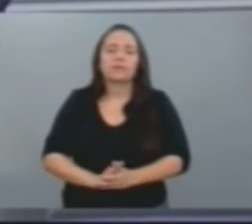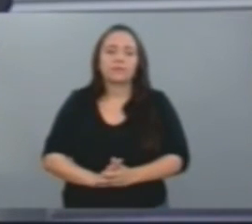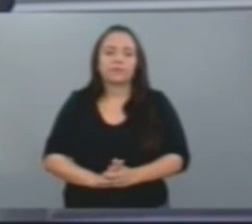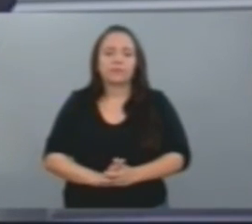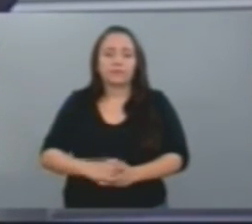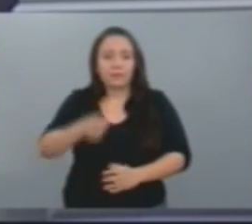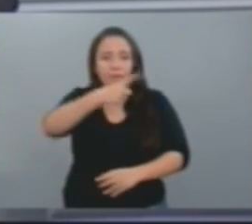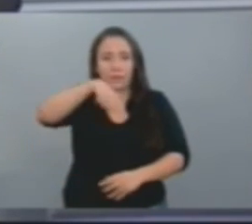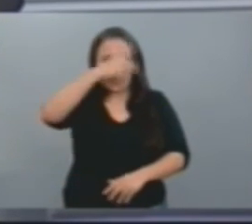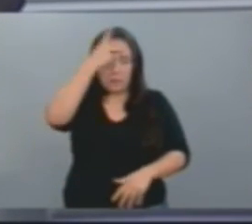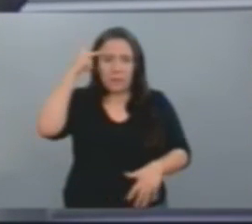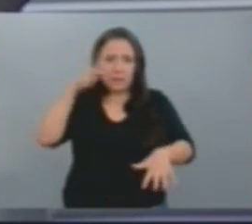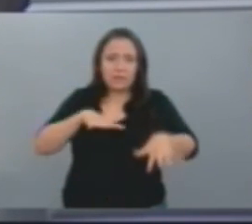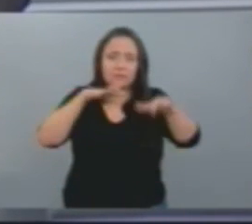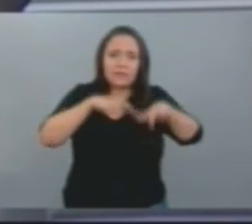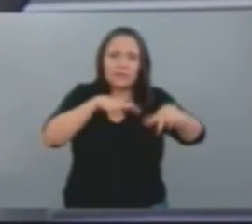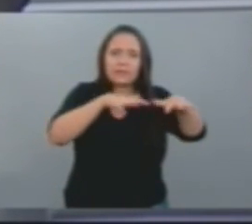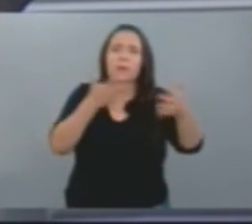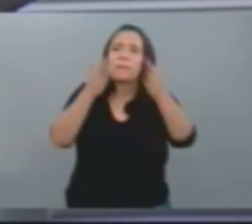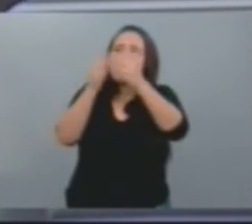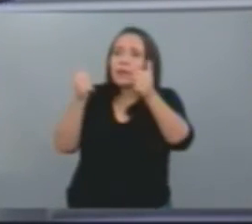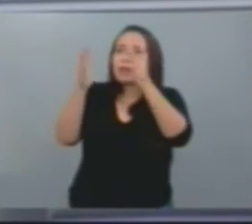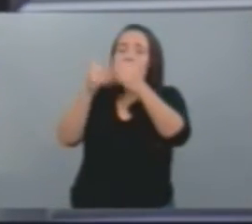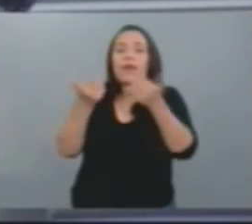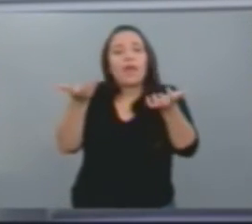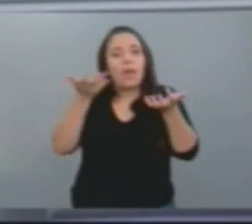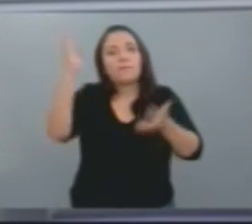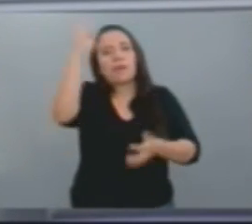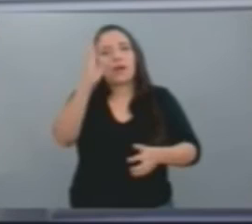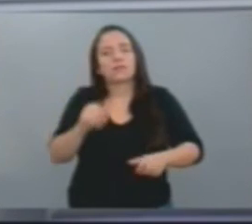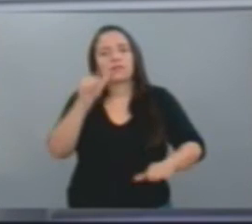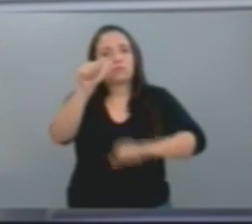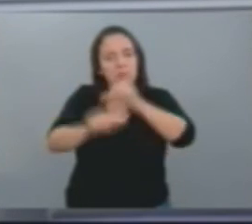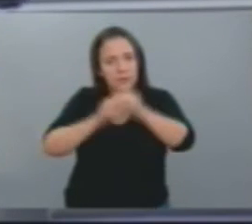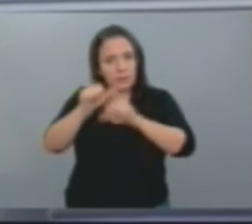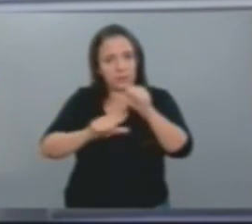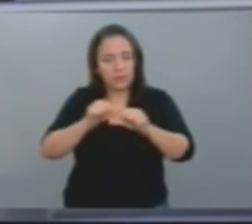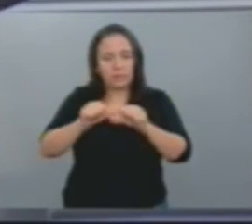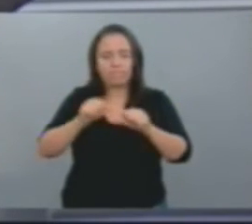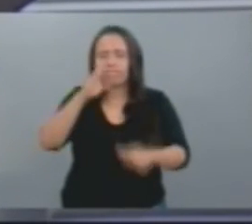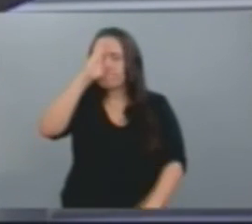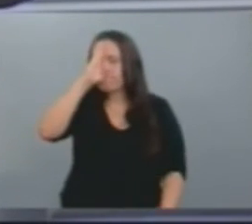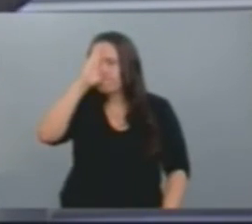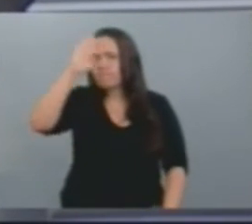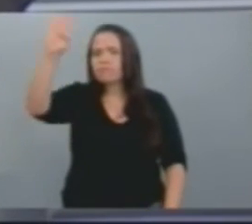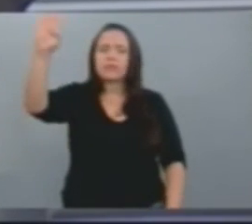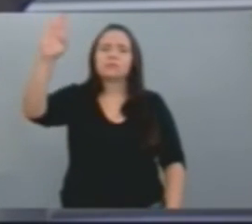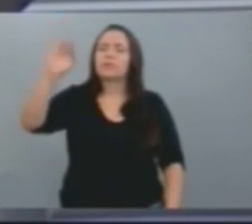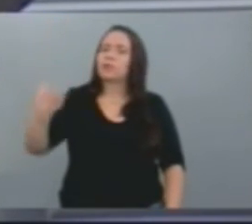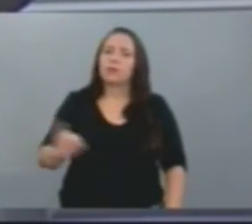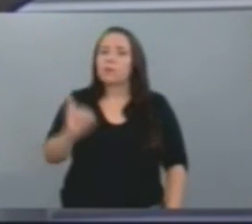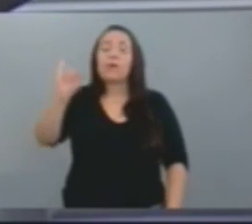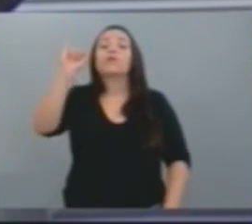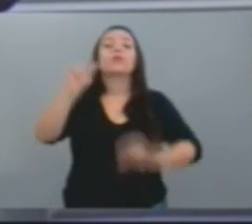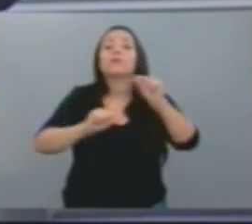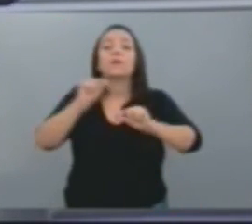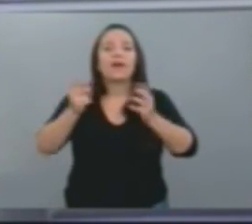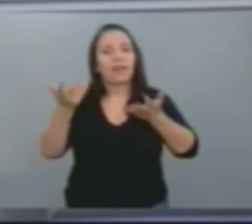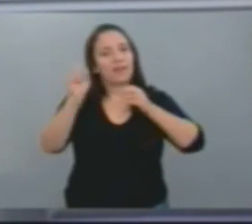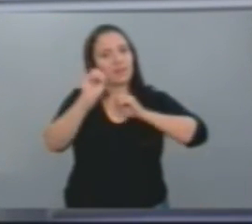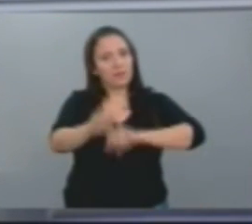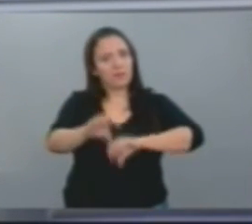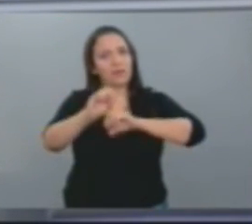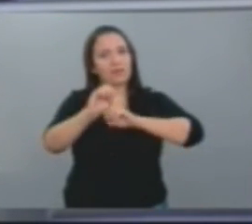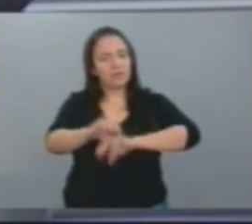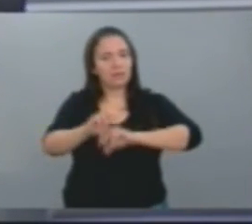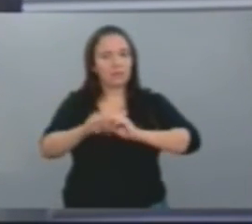aquela massa de gente pedia, é fundamental que haja educação.